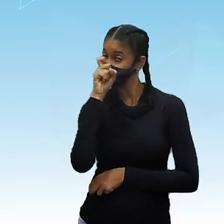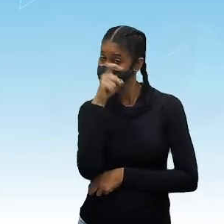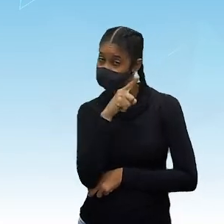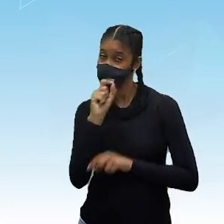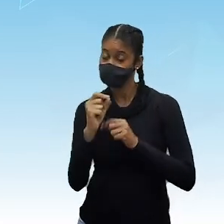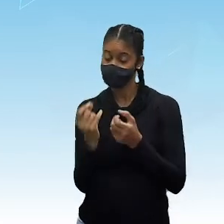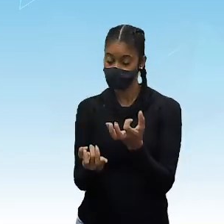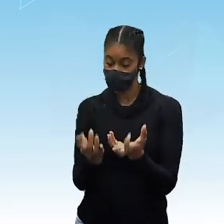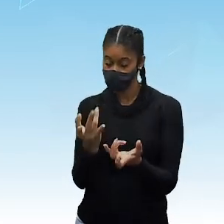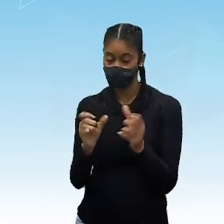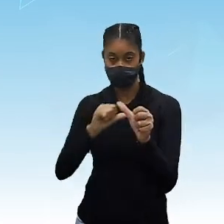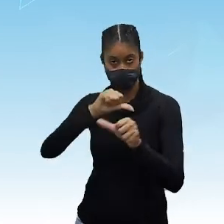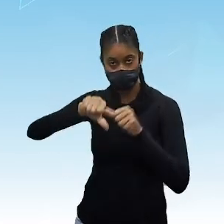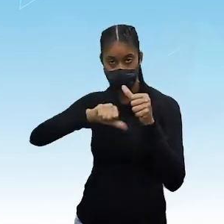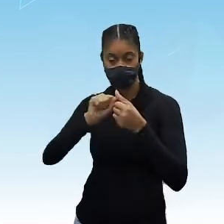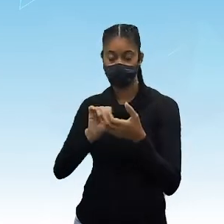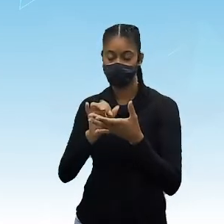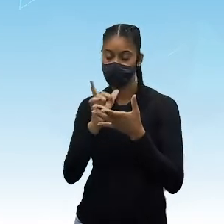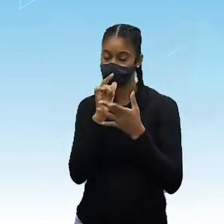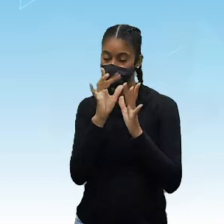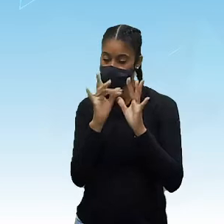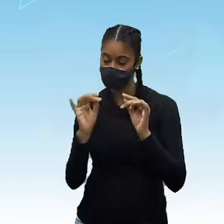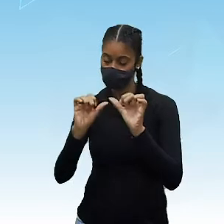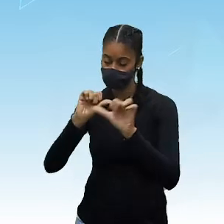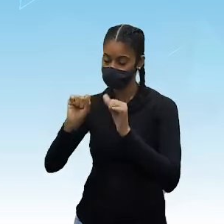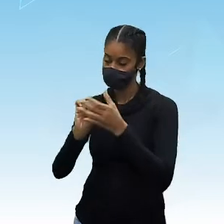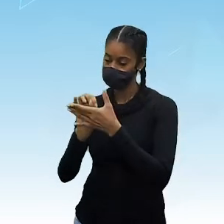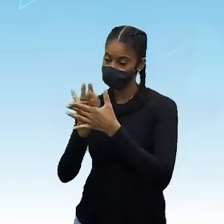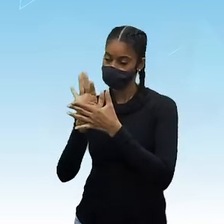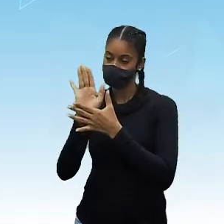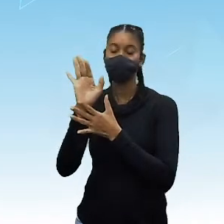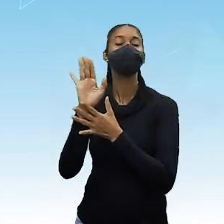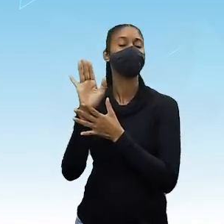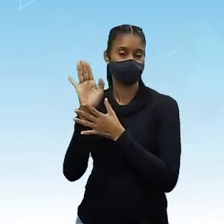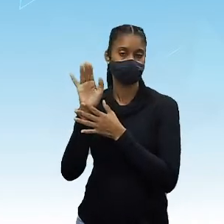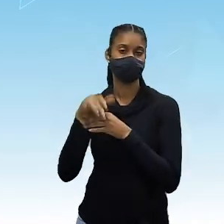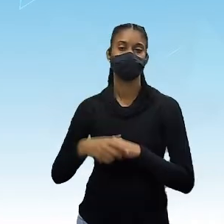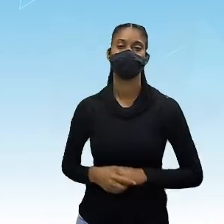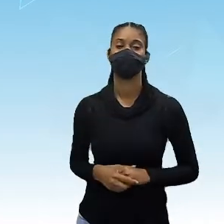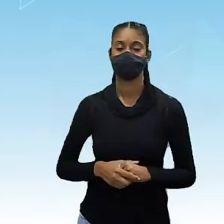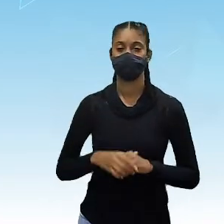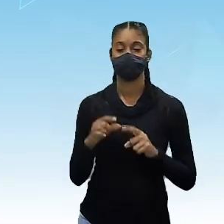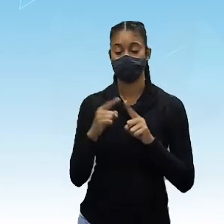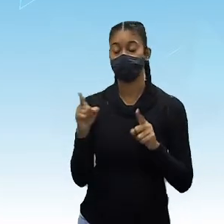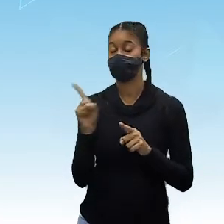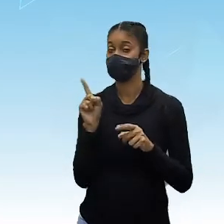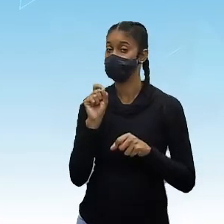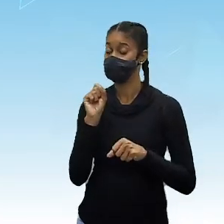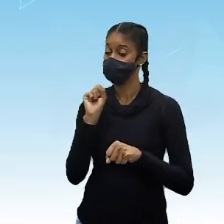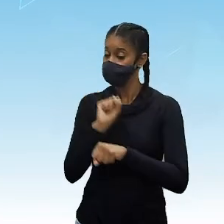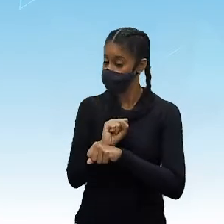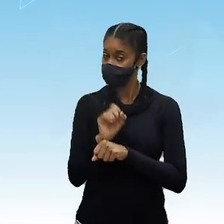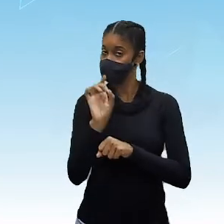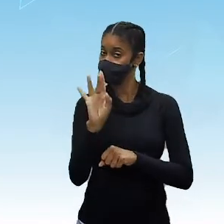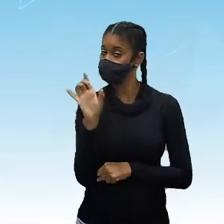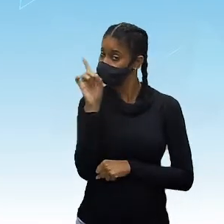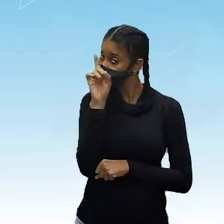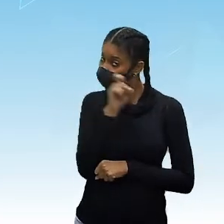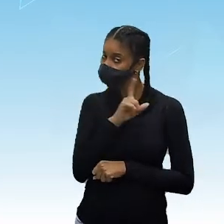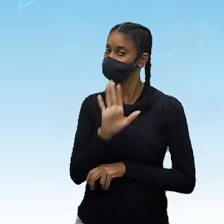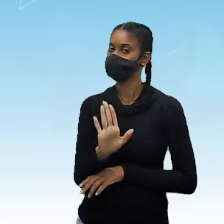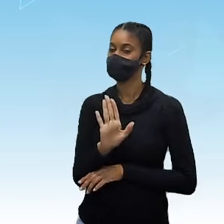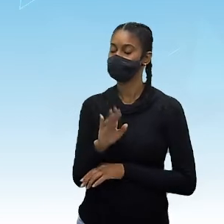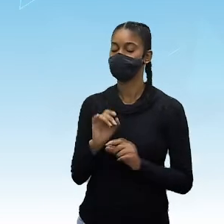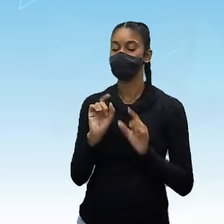fervura, de transformação da fase líquida para a fase gasosa do solvente. mas não impede, só dificulta.